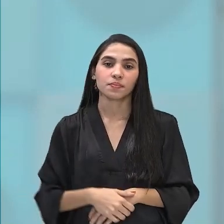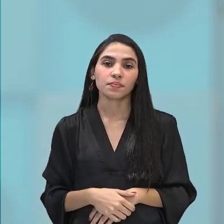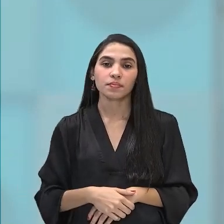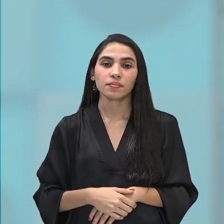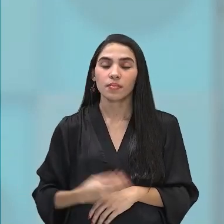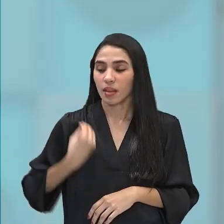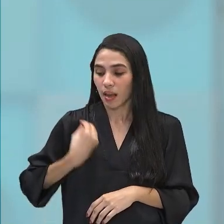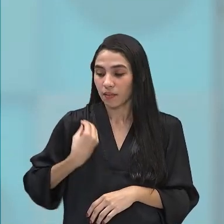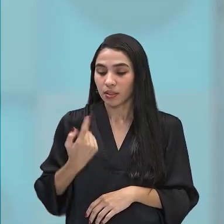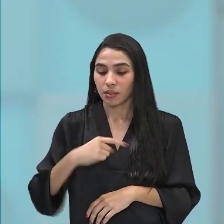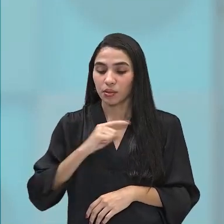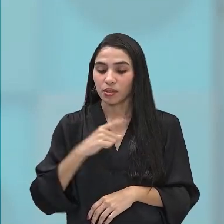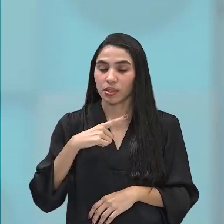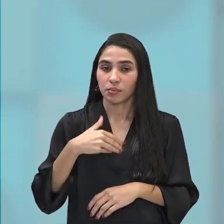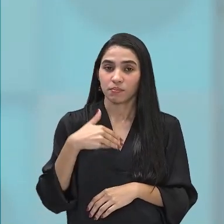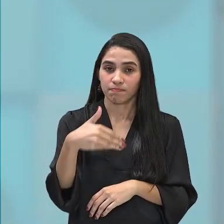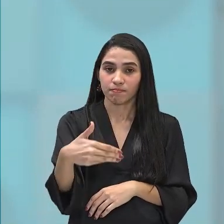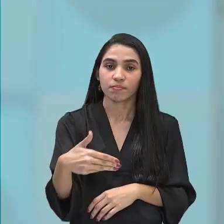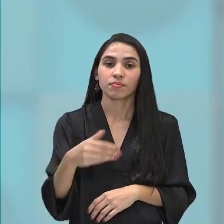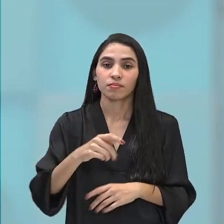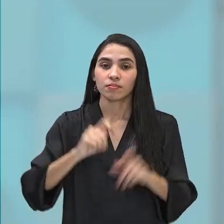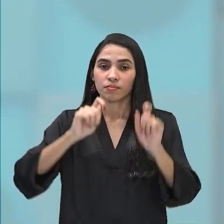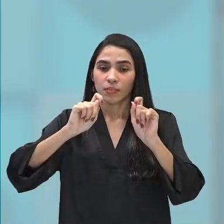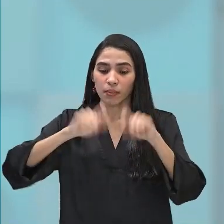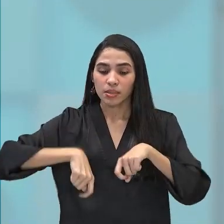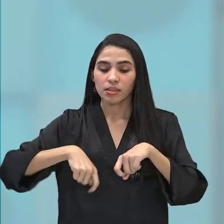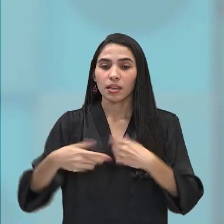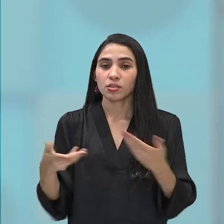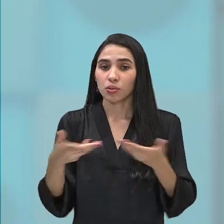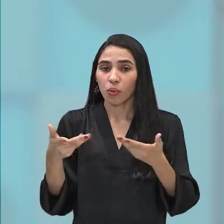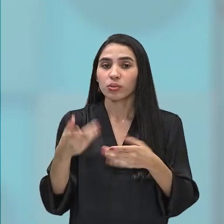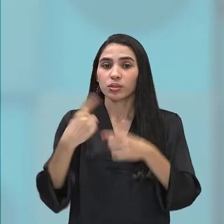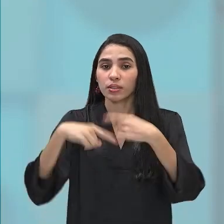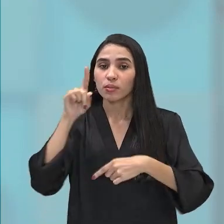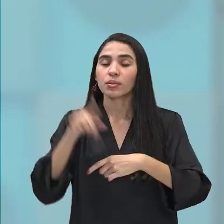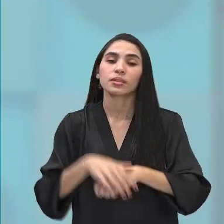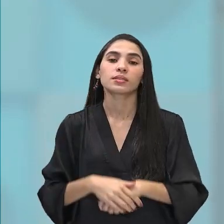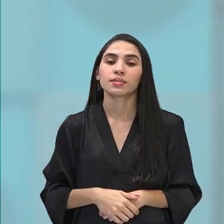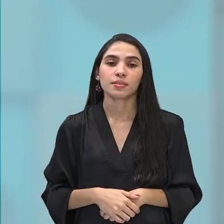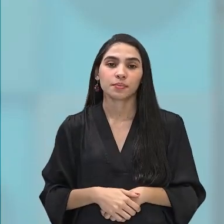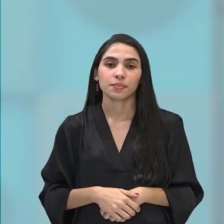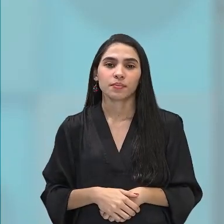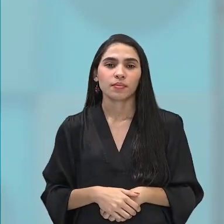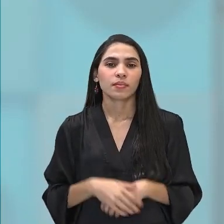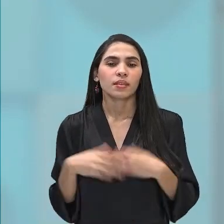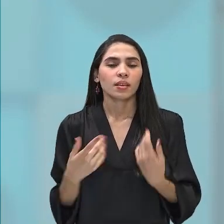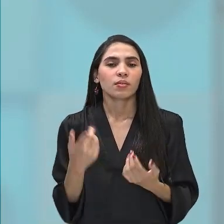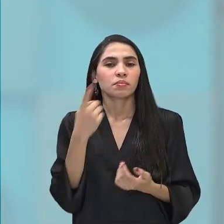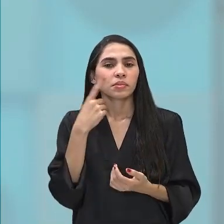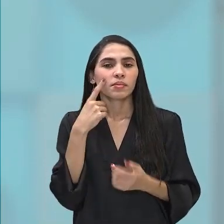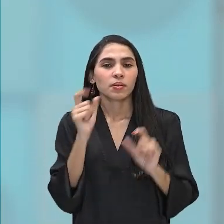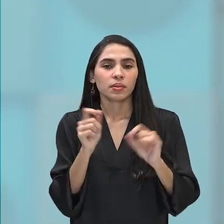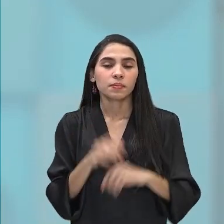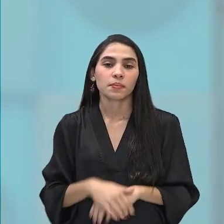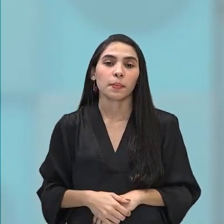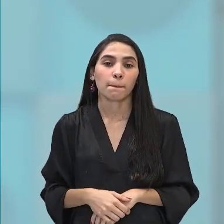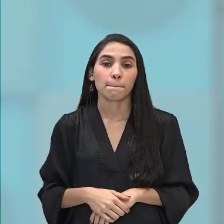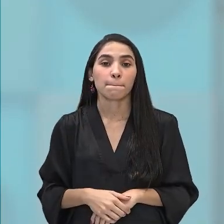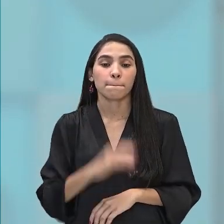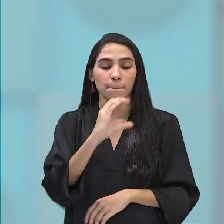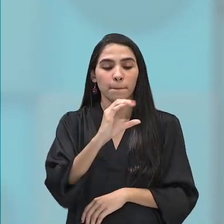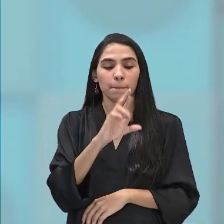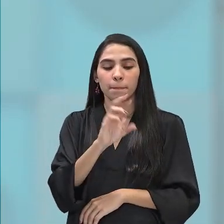vida que nós temos hoje pudesse ser da forma como é. Certo? E aí o que a gente pode também observar é que essa crônica